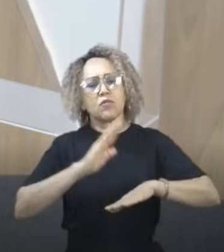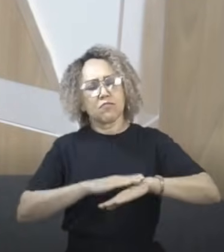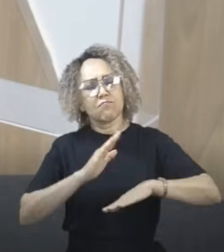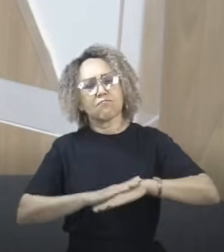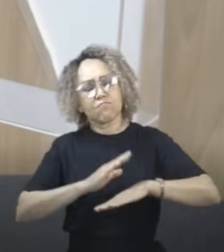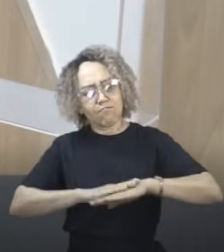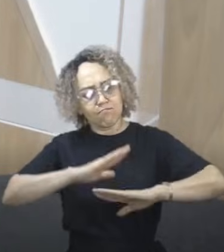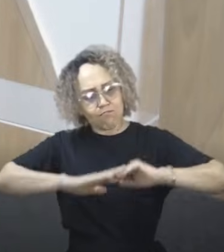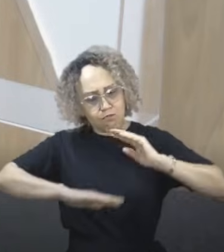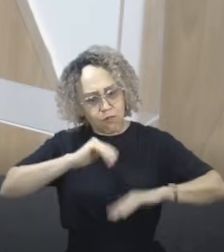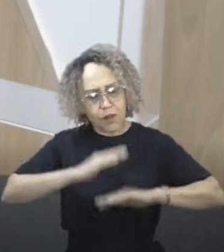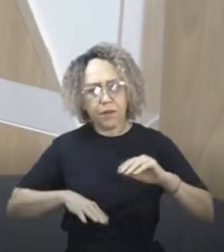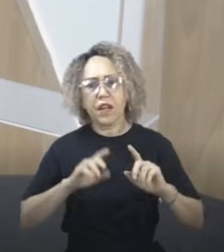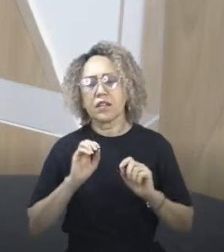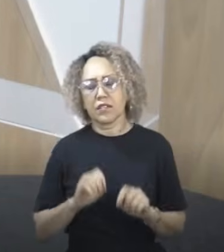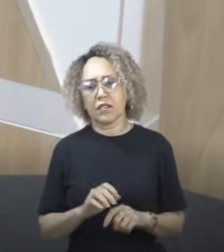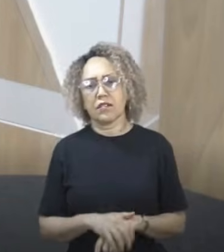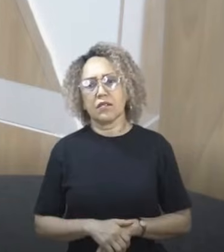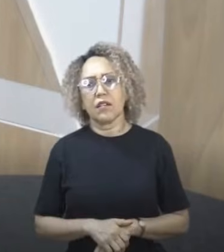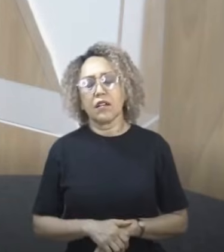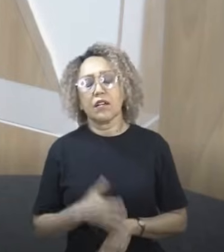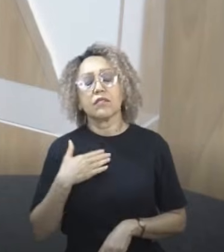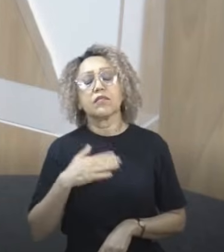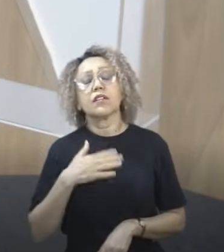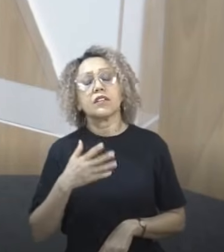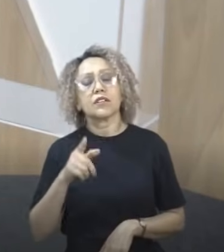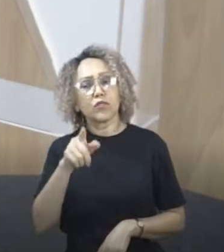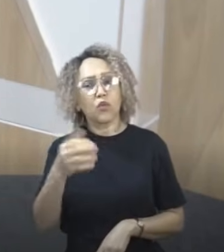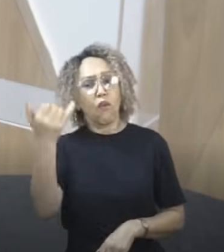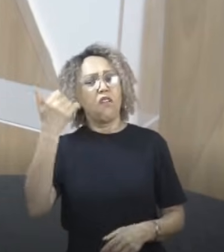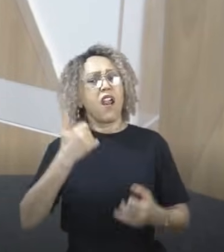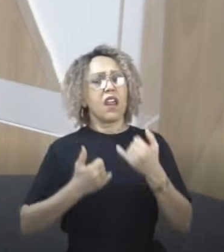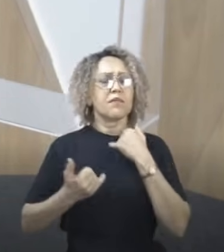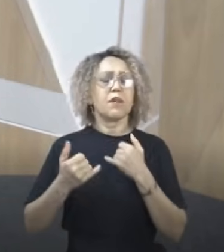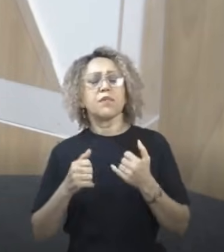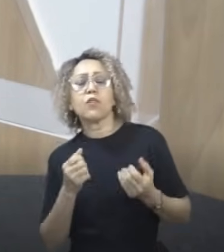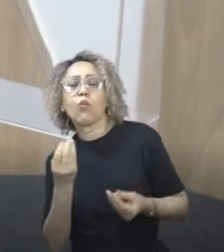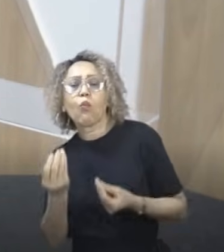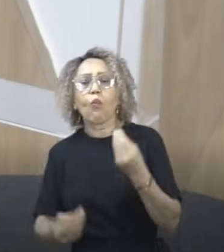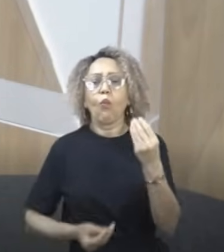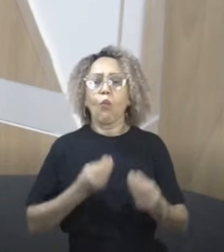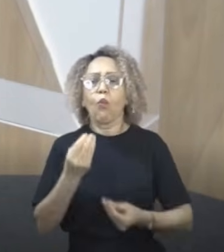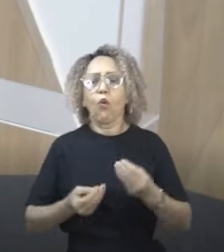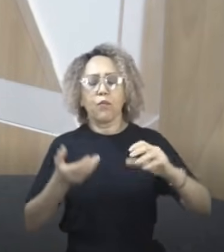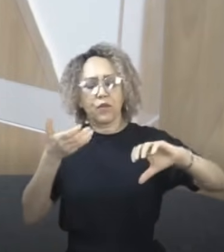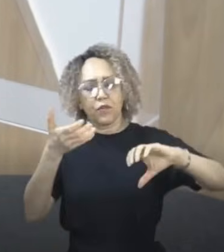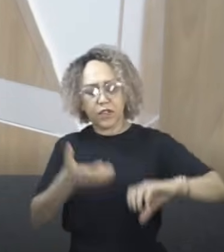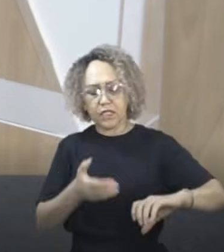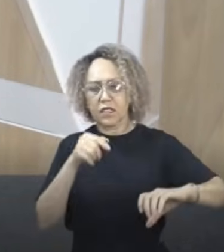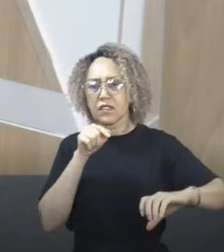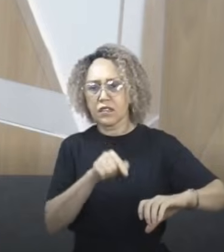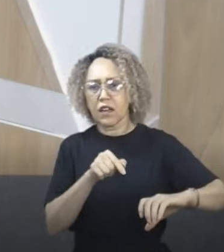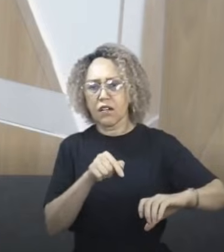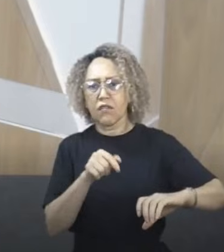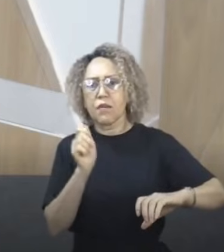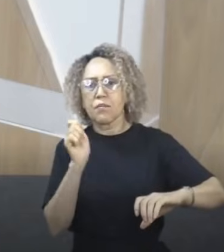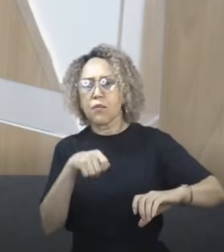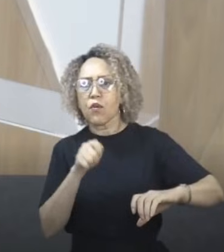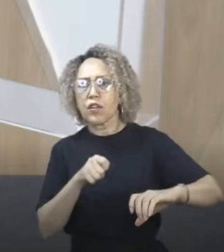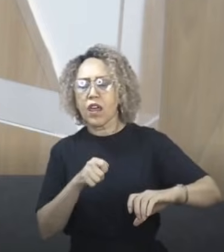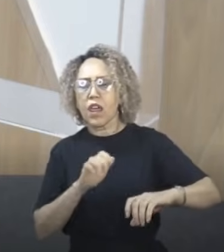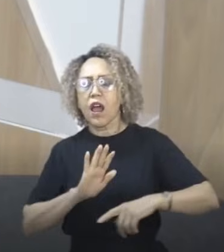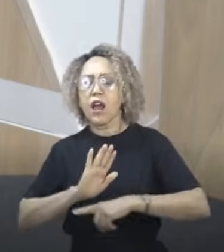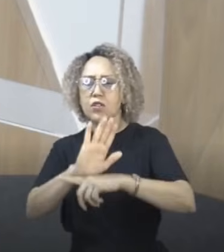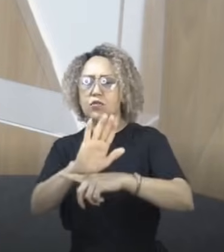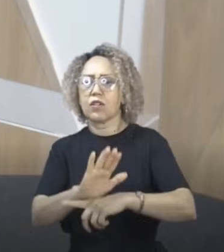foi discutido, né, deputado? Eu queria ouvir do senhor justamente isso, né? De que forma que o Congresso Nacional vai poder